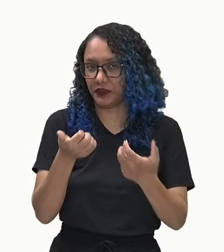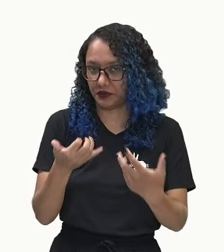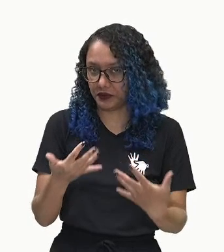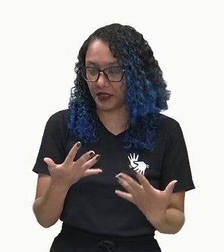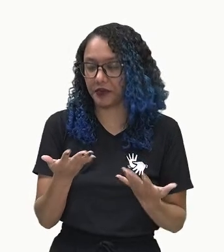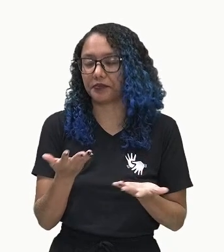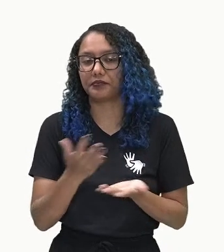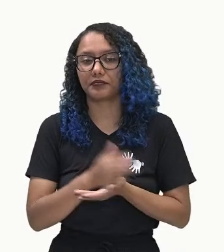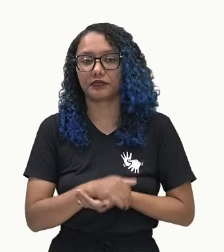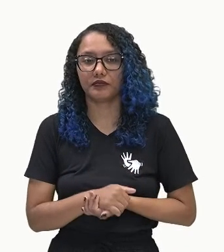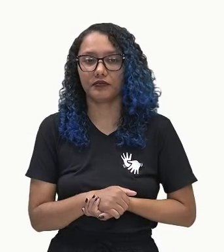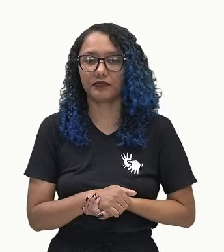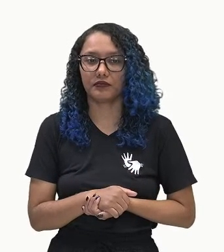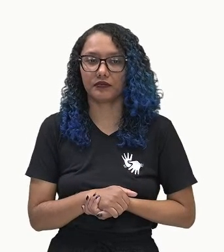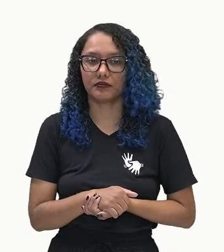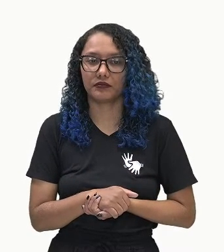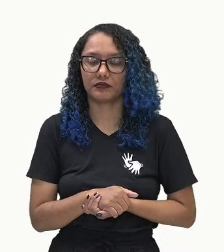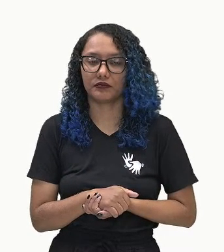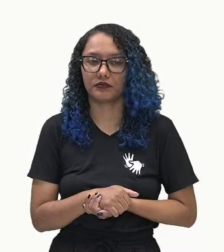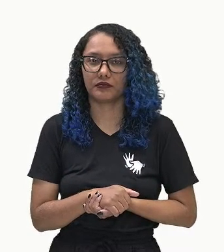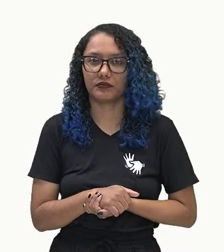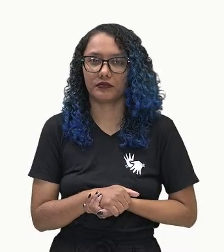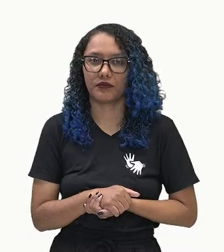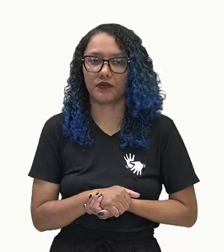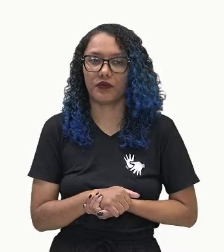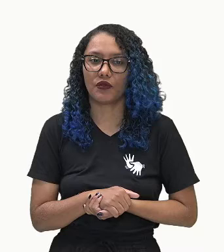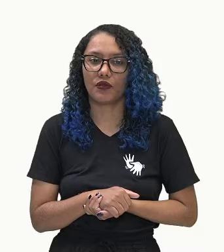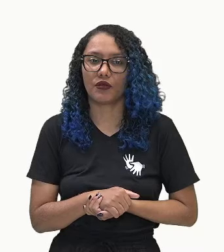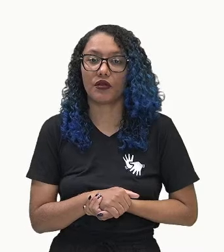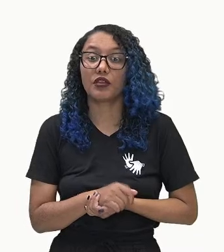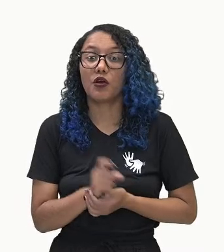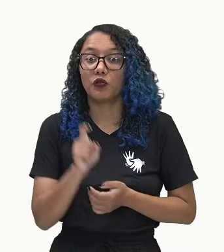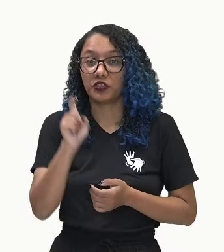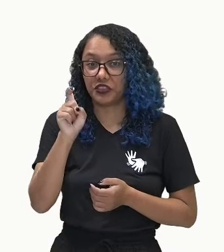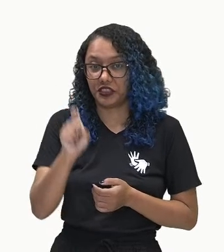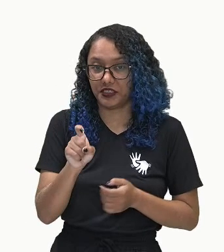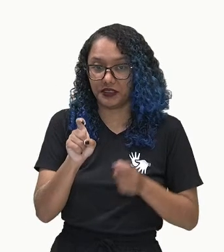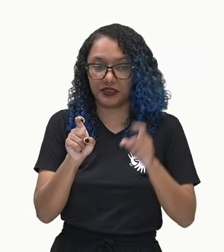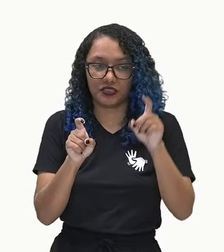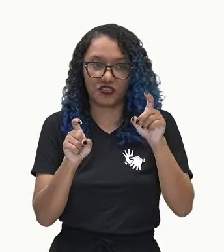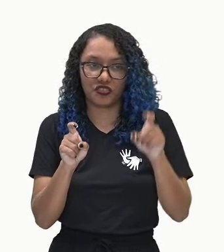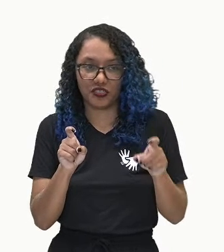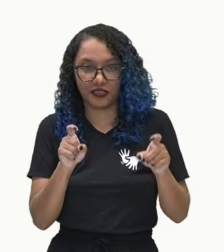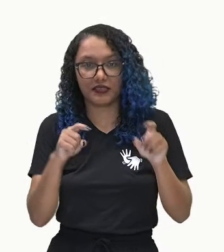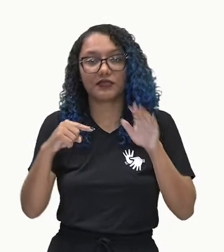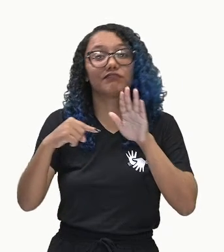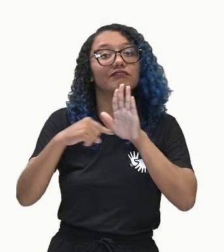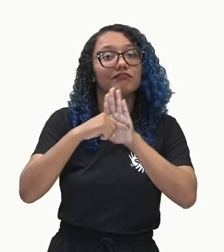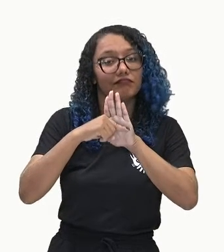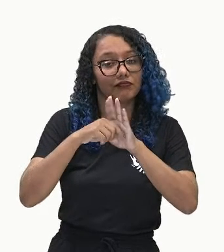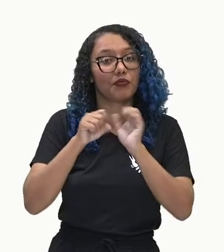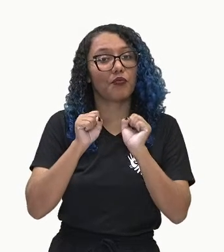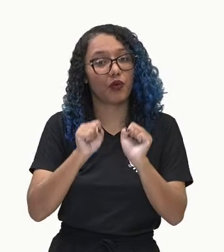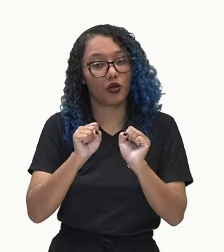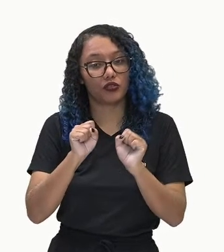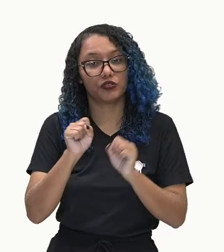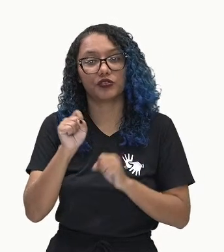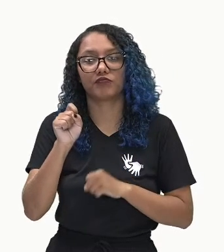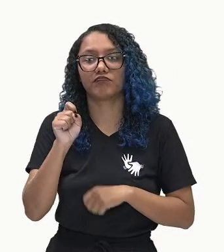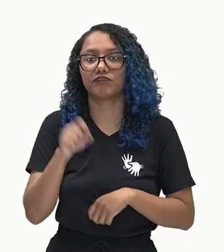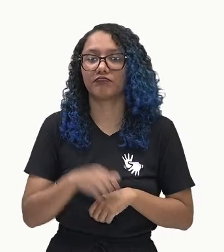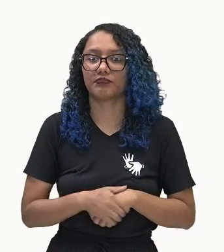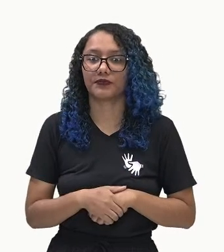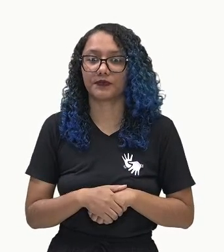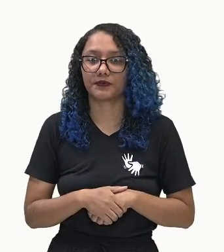Você pode subtrair os valores de x do ponto B menos o valor